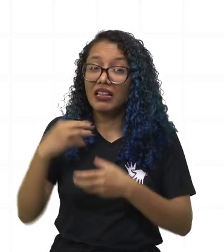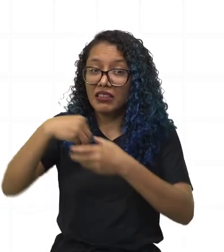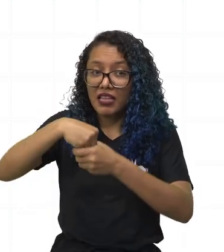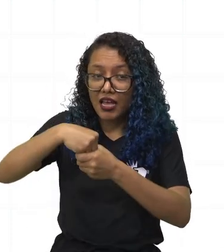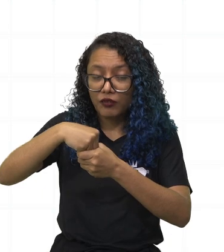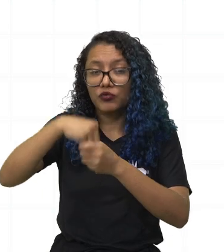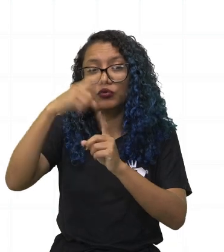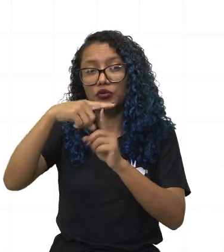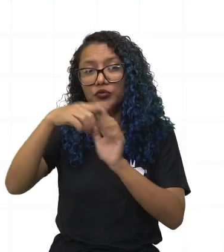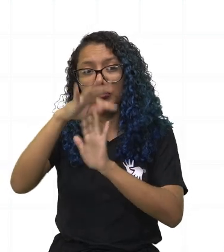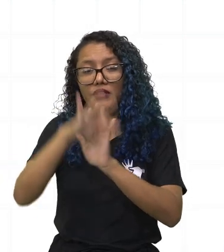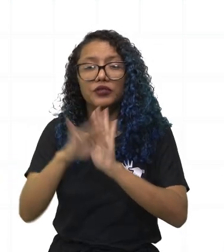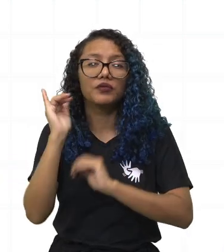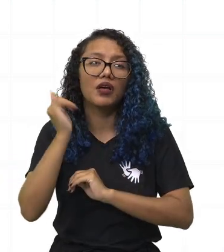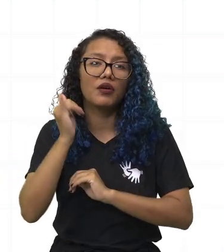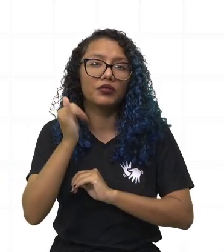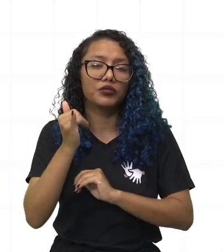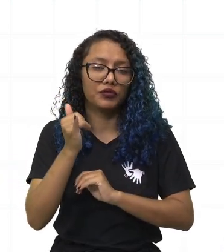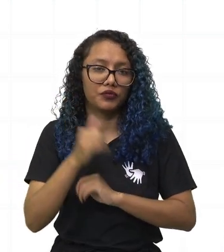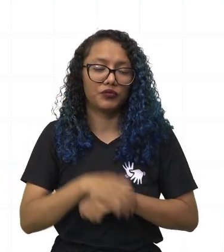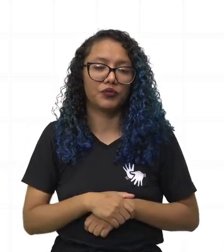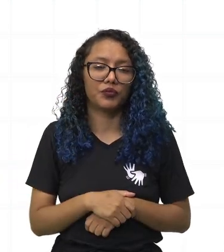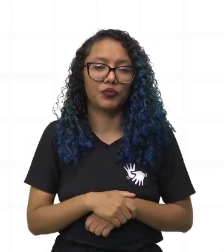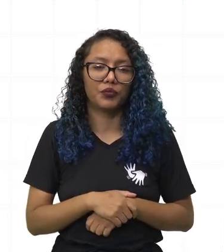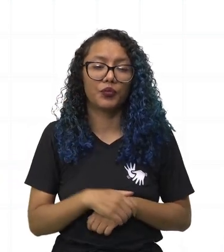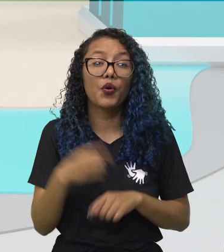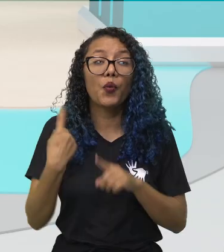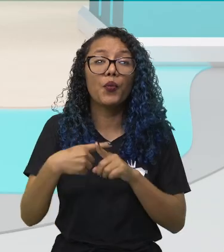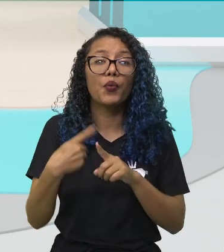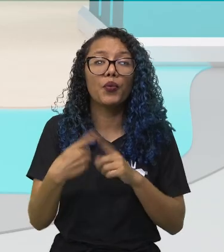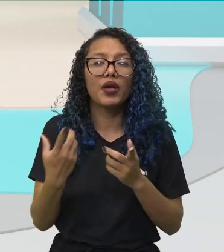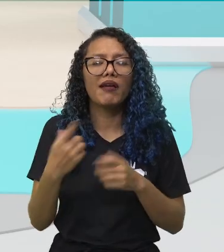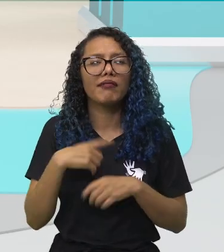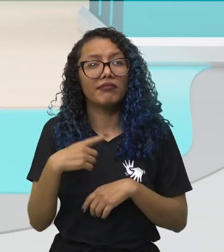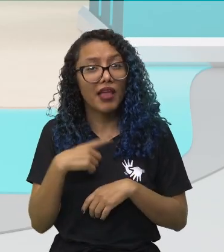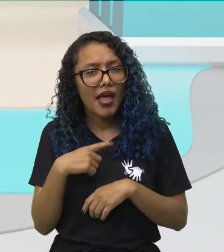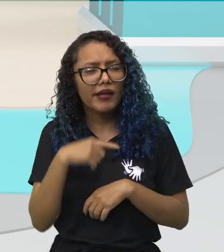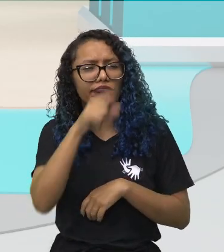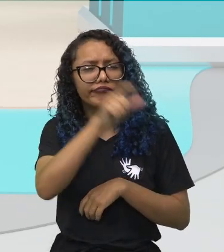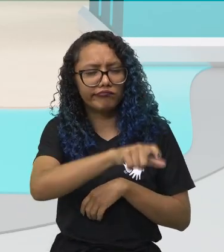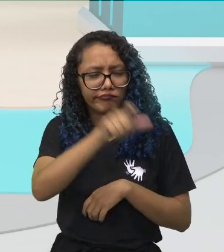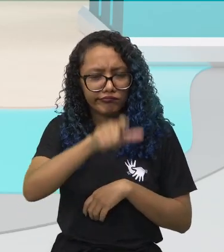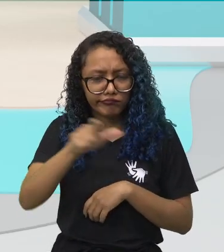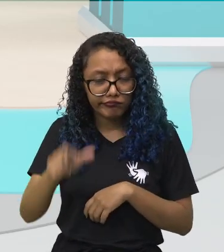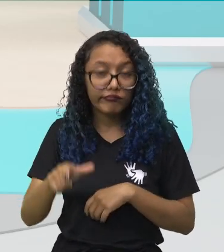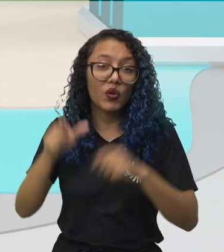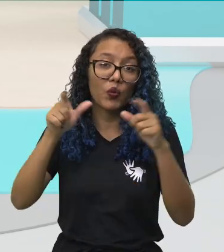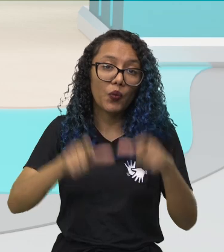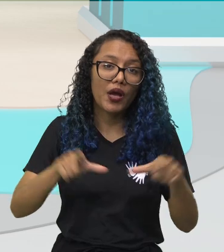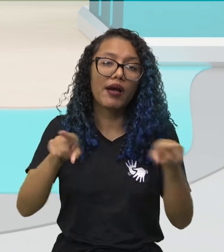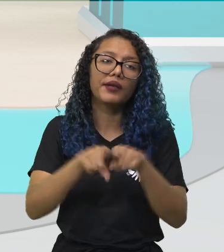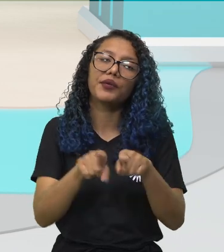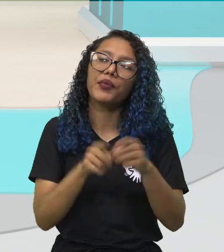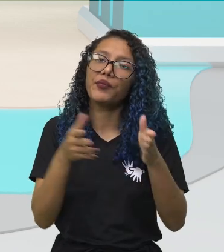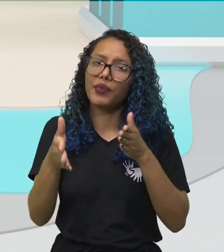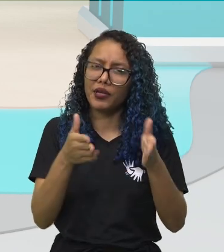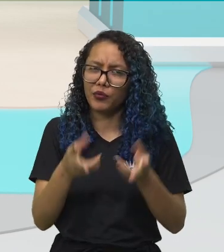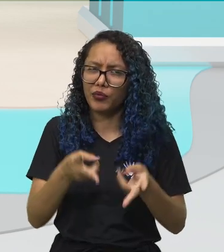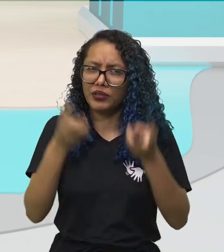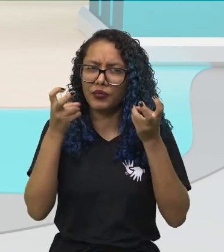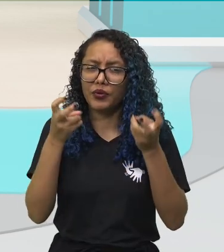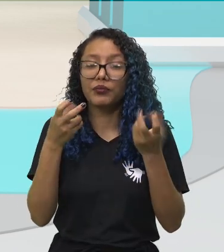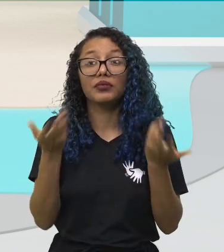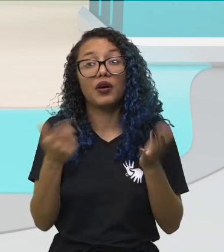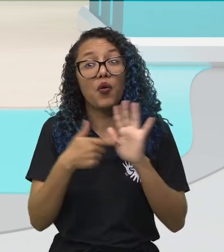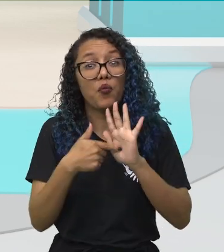tipo textual narrativo, porque quando a gente conta um conto, vai ter personagem, tempo e espaço. Verifique aí que eu dei como exemplo